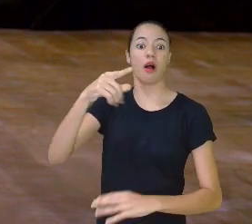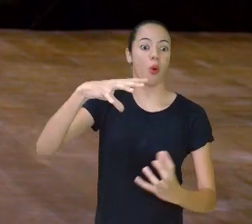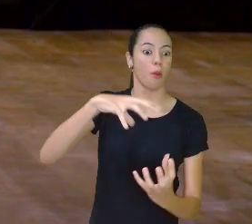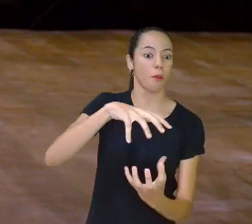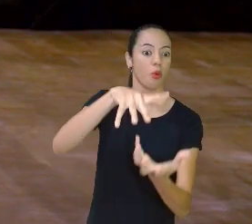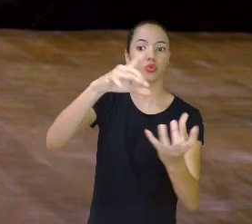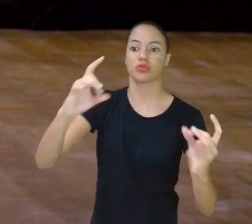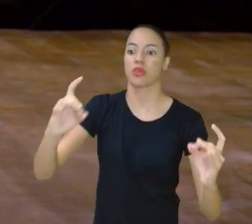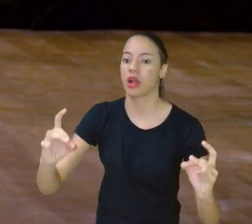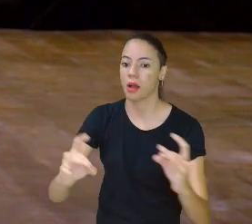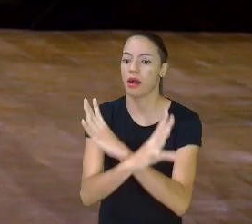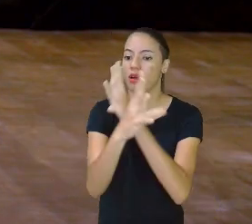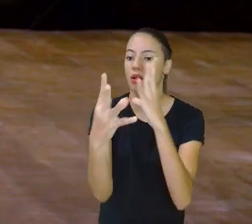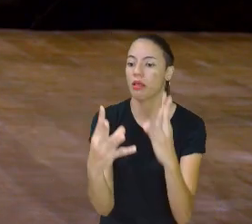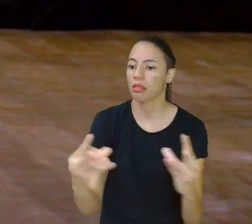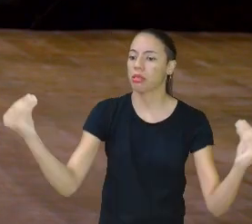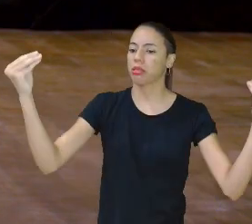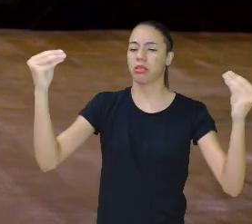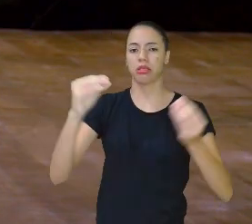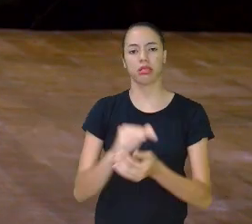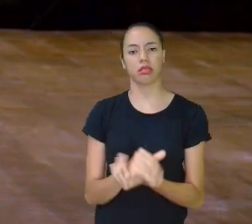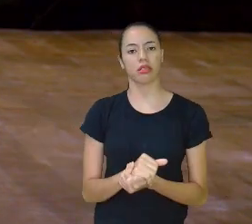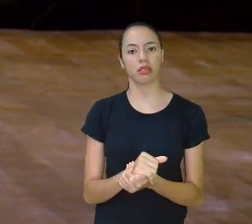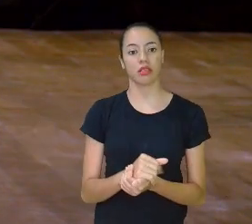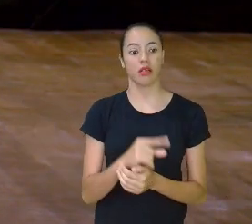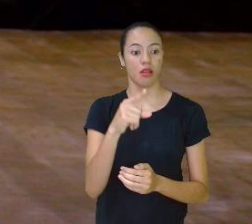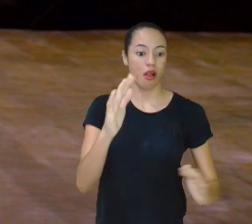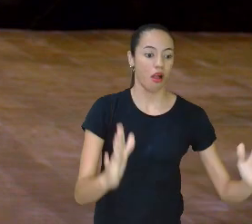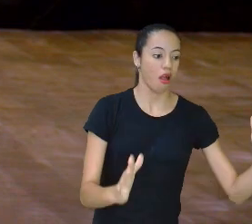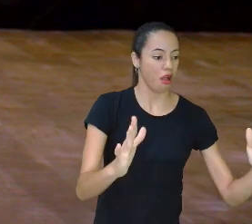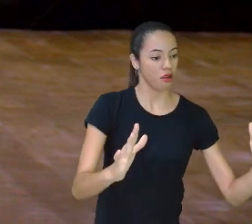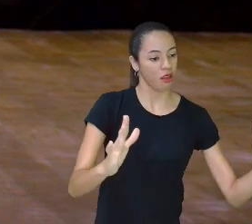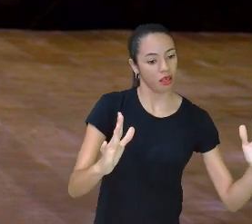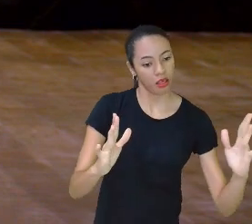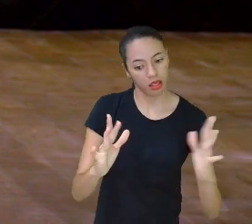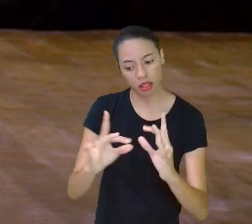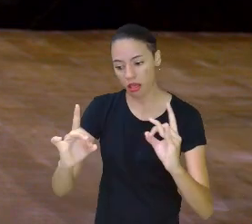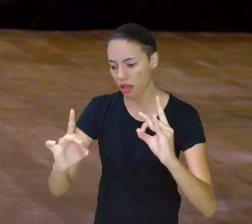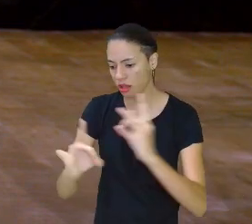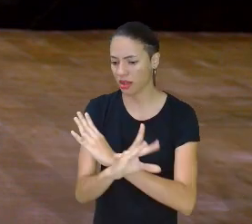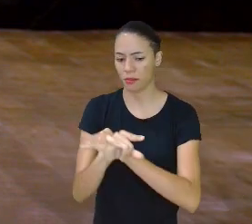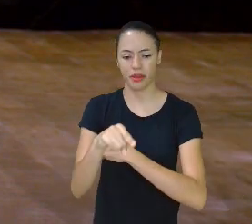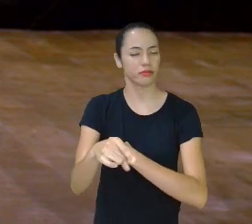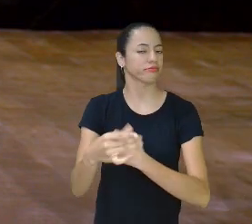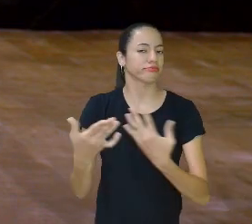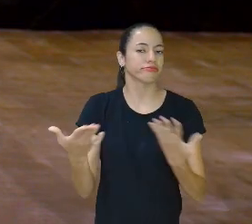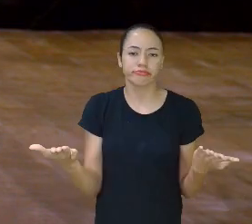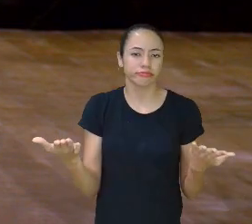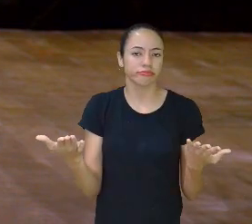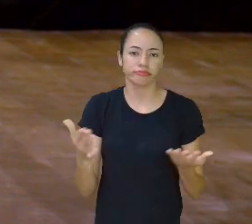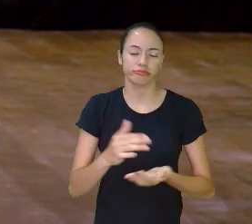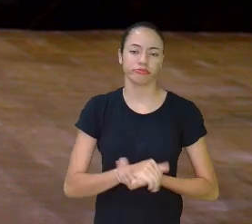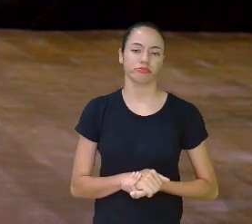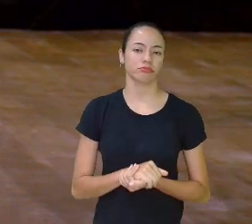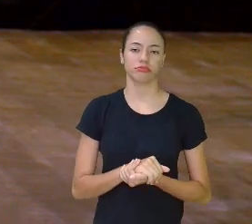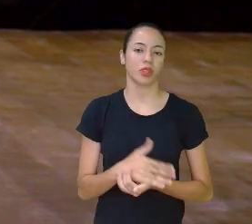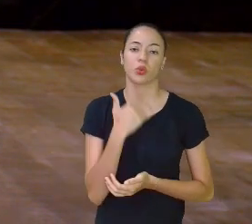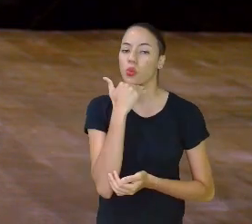acabando, é fim de era, não tem mais jeito não.